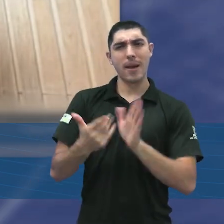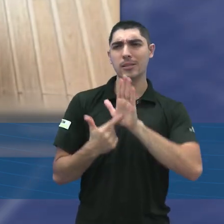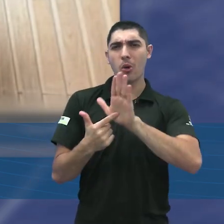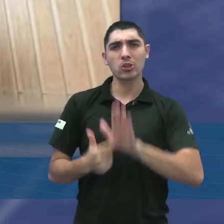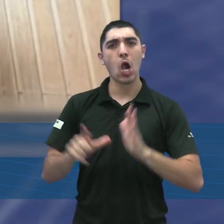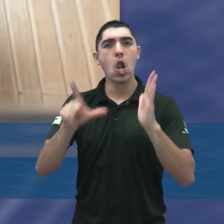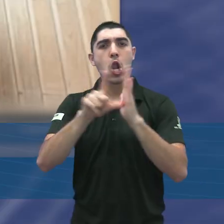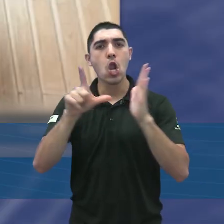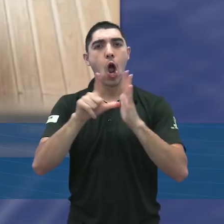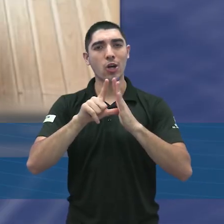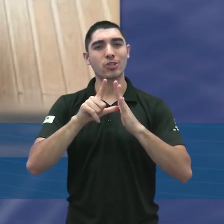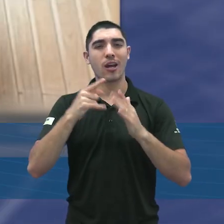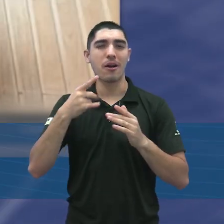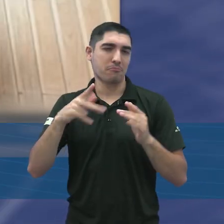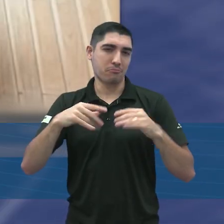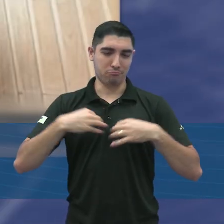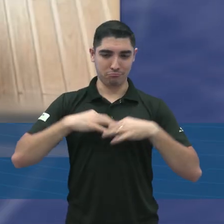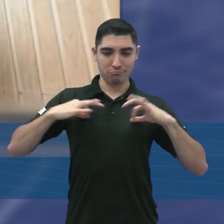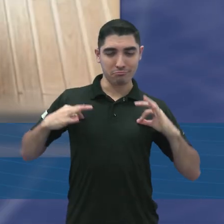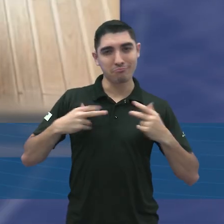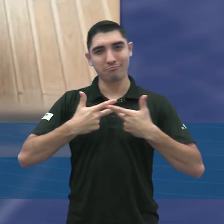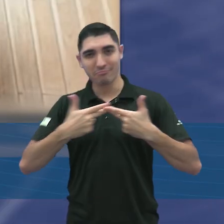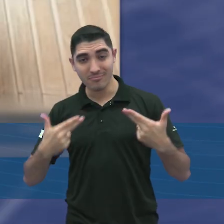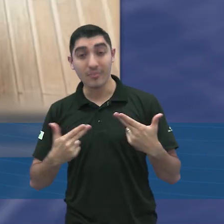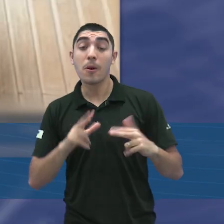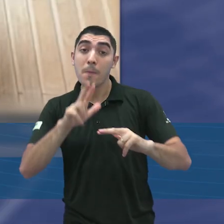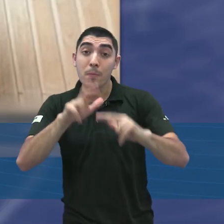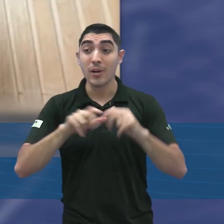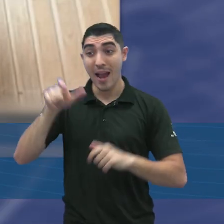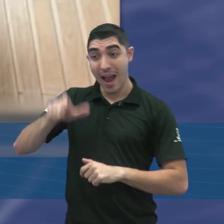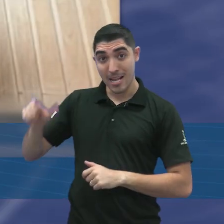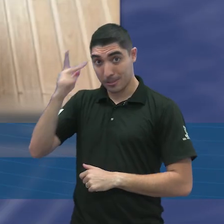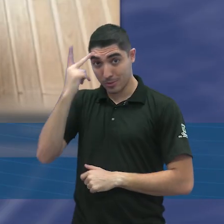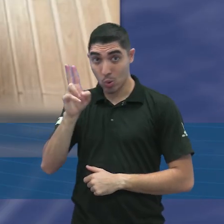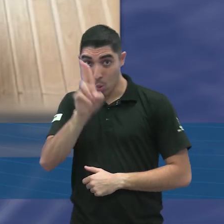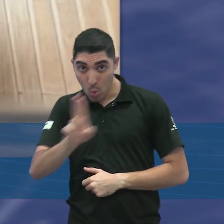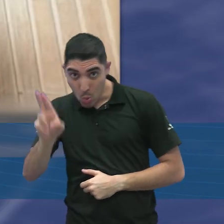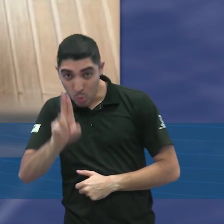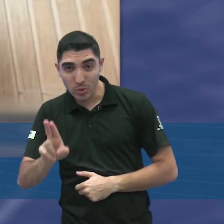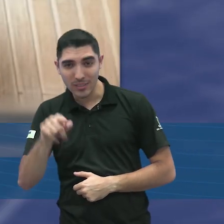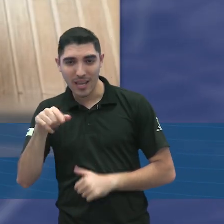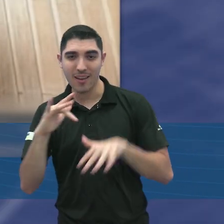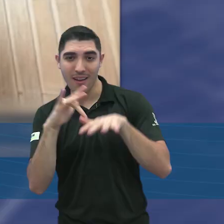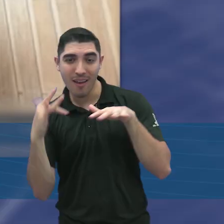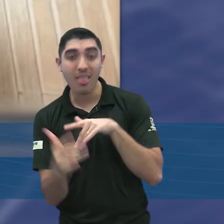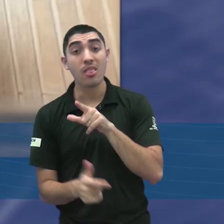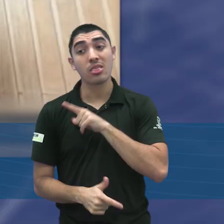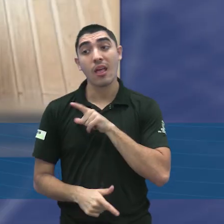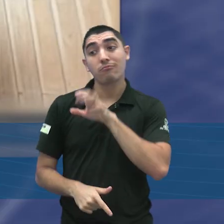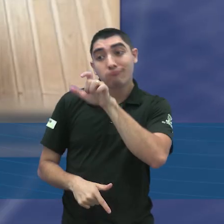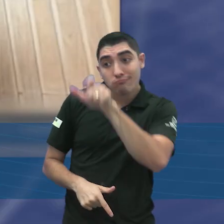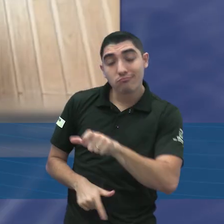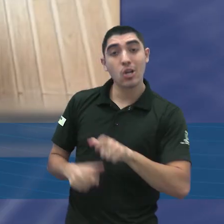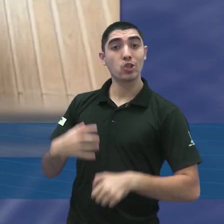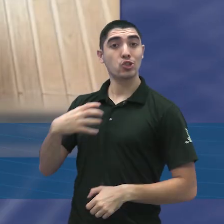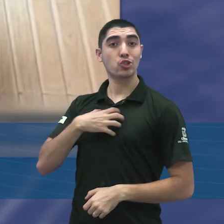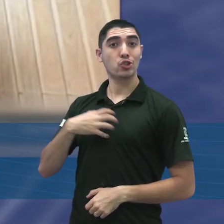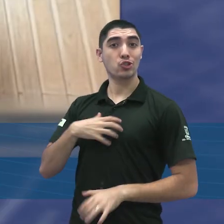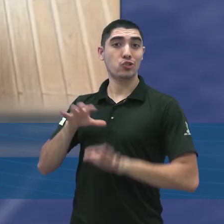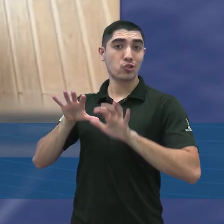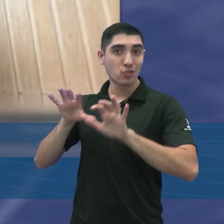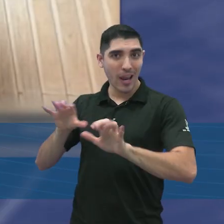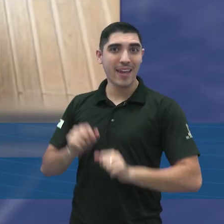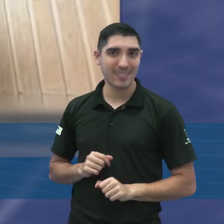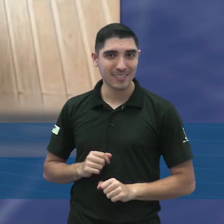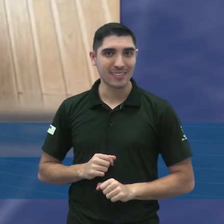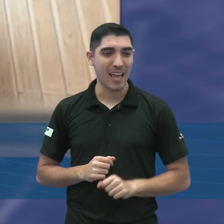têm relação, porque como a gente tem muitos usuários, ele acaba tendo um padrão, né? E o que ele faz é identificar esse padrão,